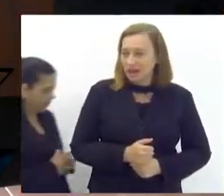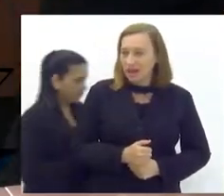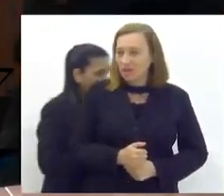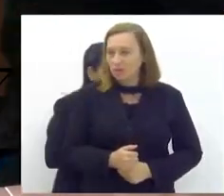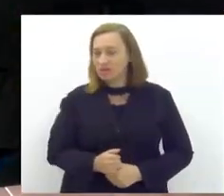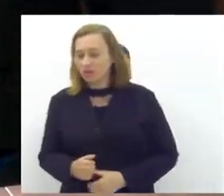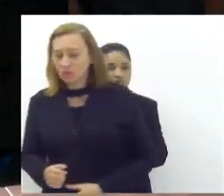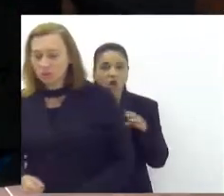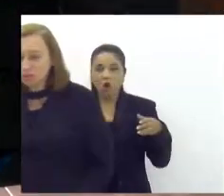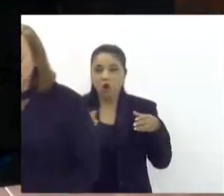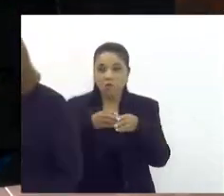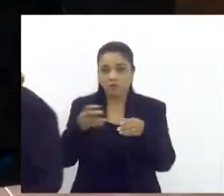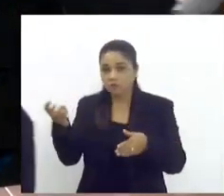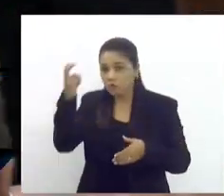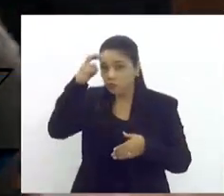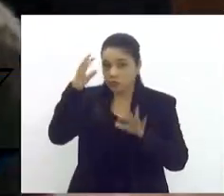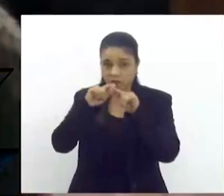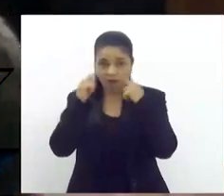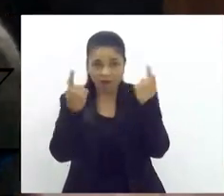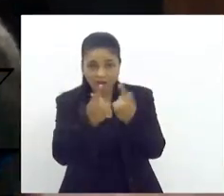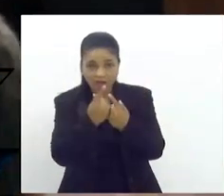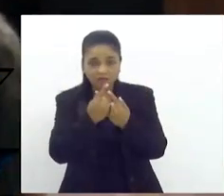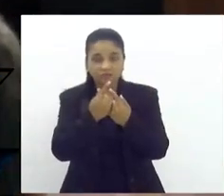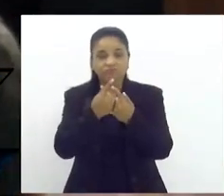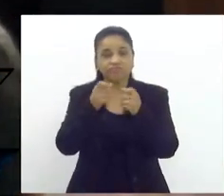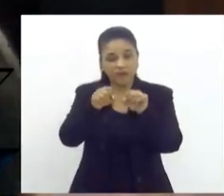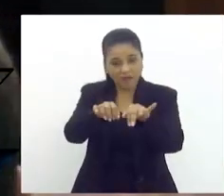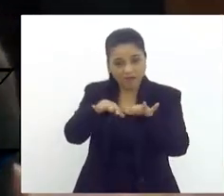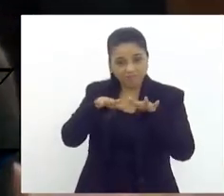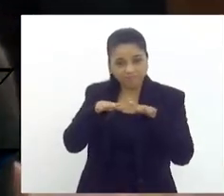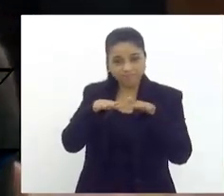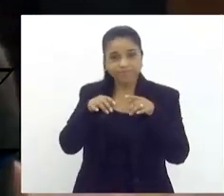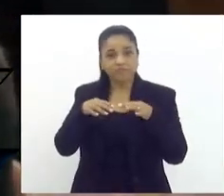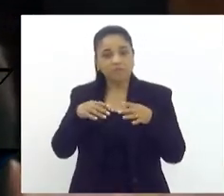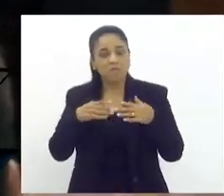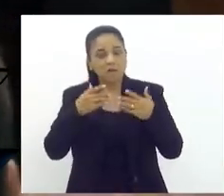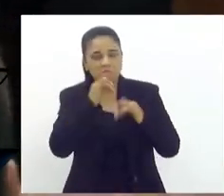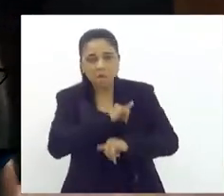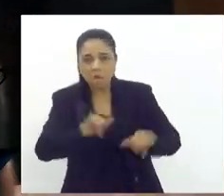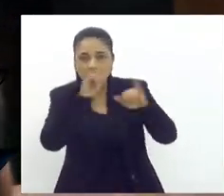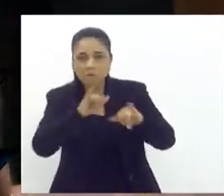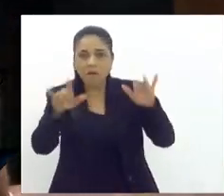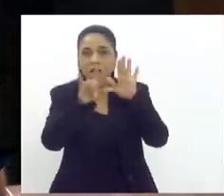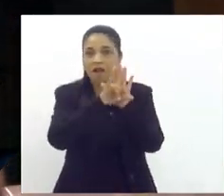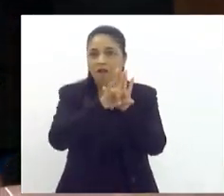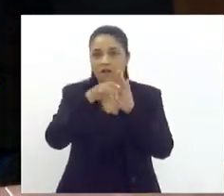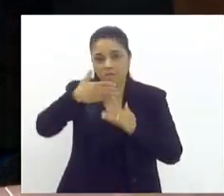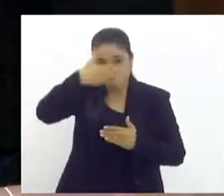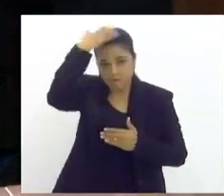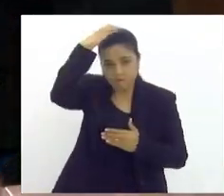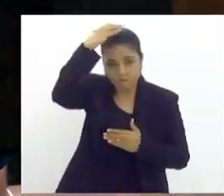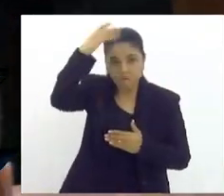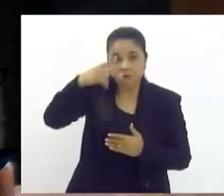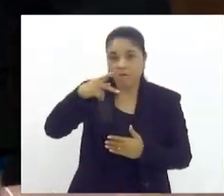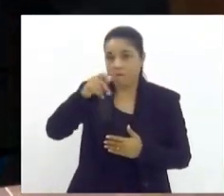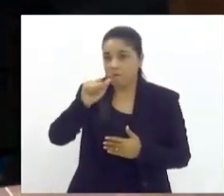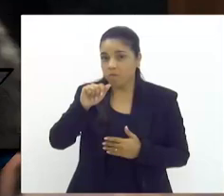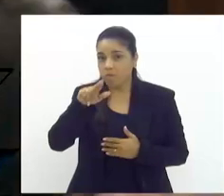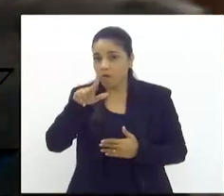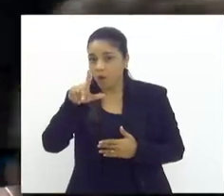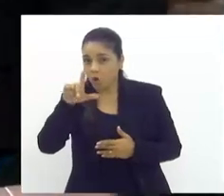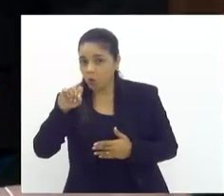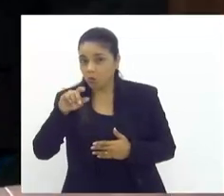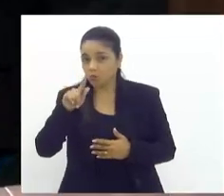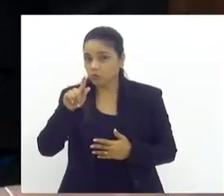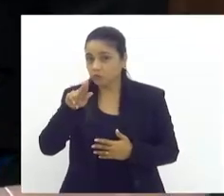audiências públicas por todo o estado do Rio de Janeiro para divulgar a lei Paulo Gustavo e nós contribuimos certamente para